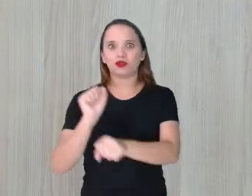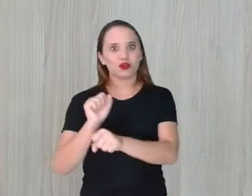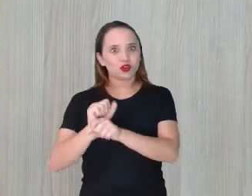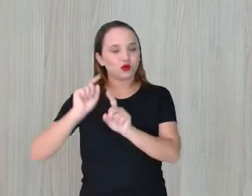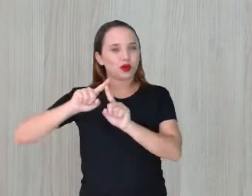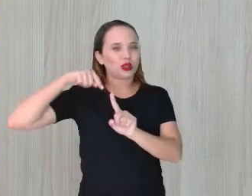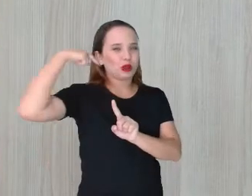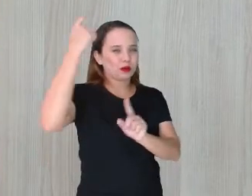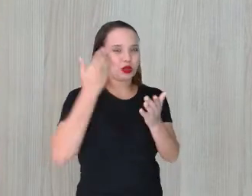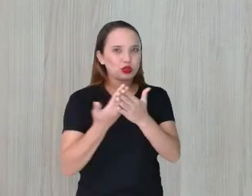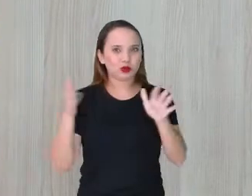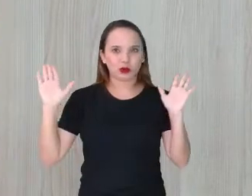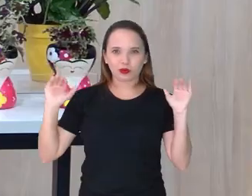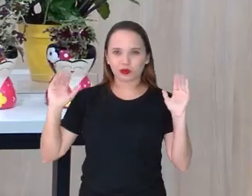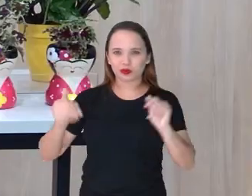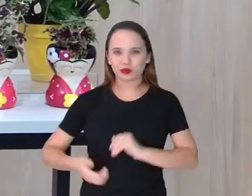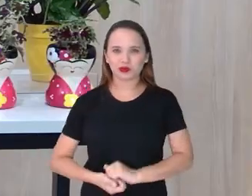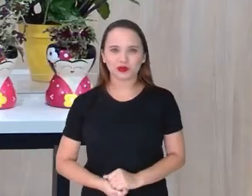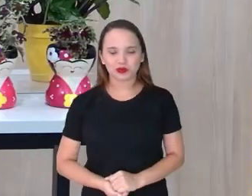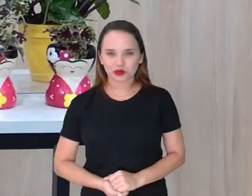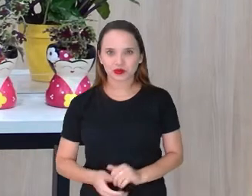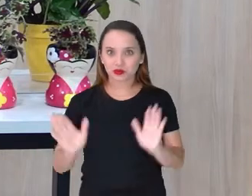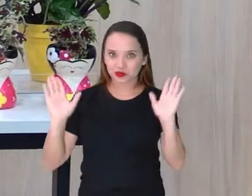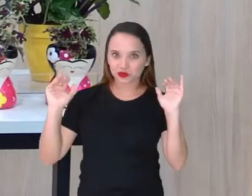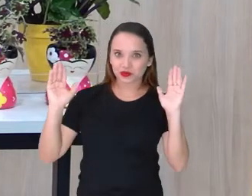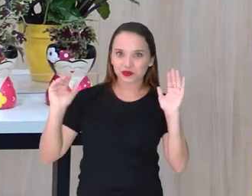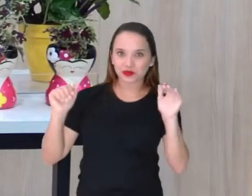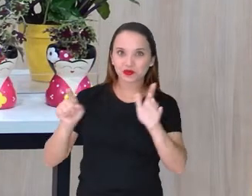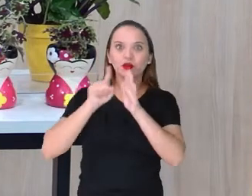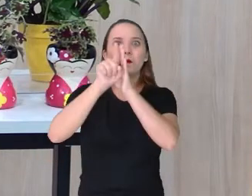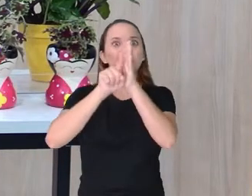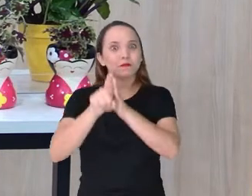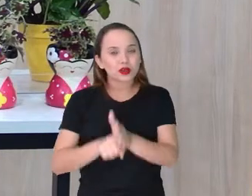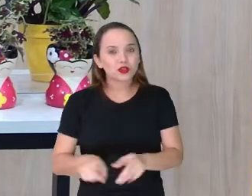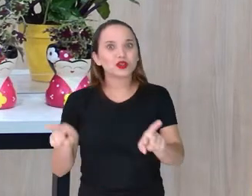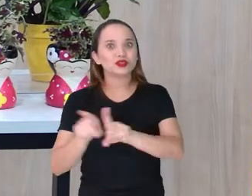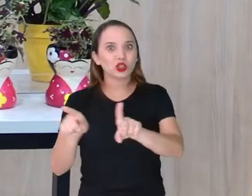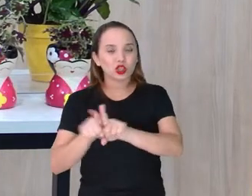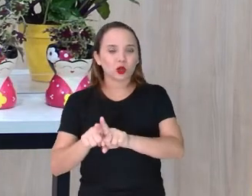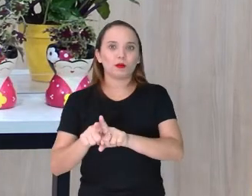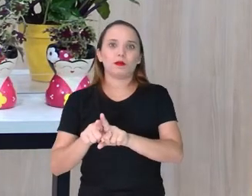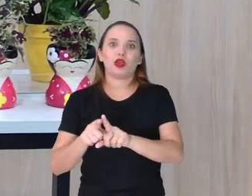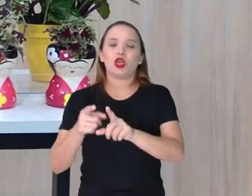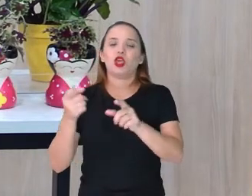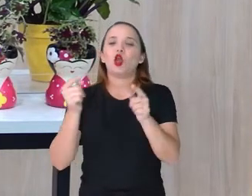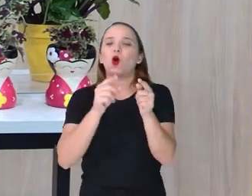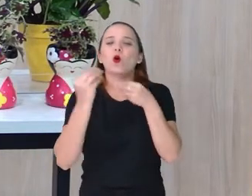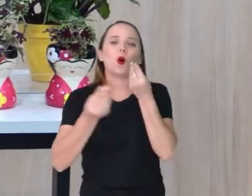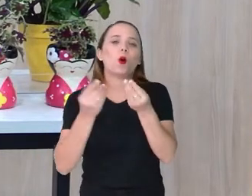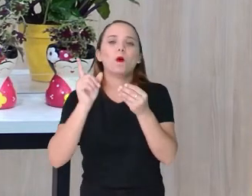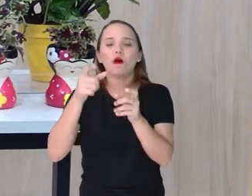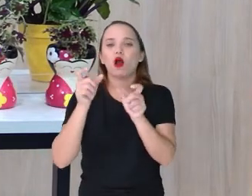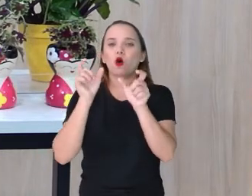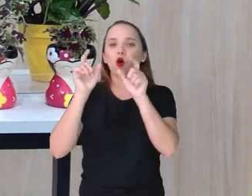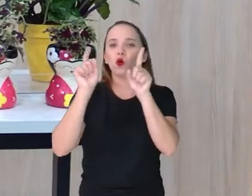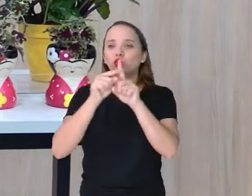na próxima aula. Tchau, tchau. Tchau, pessoal. Pesquisem também a fórmula da fotossíntese.